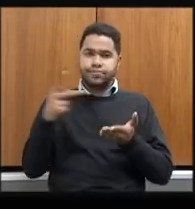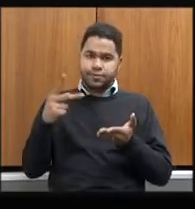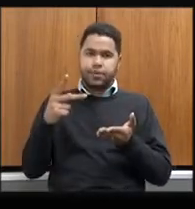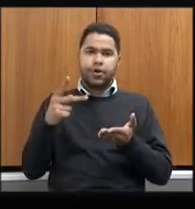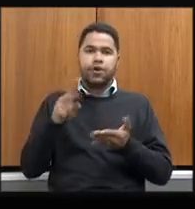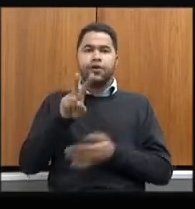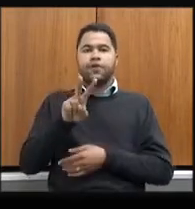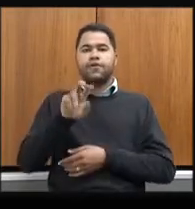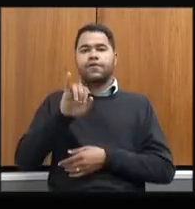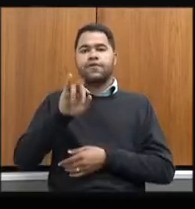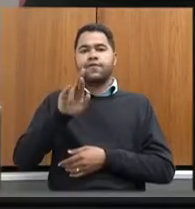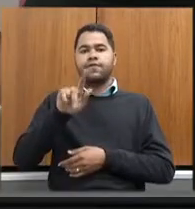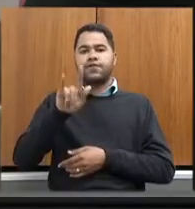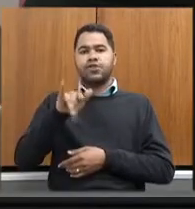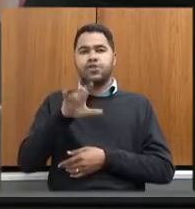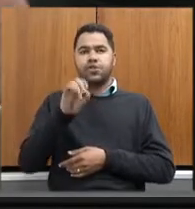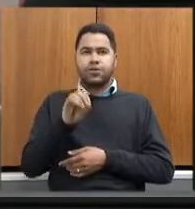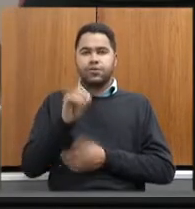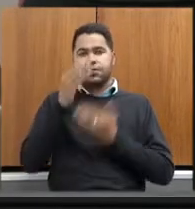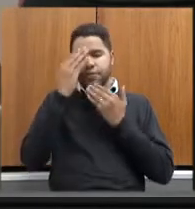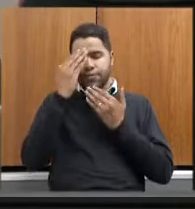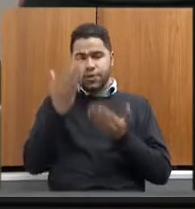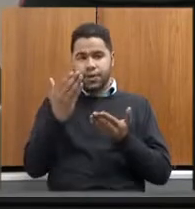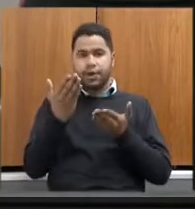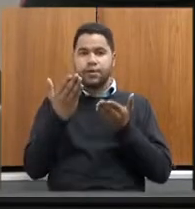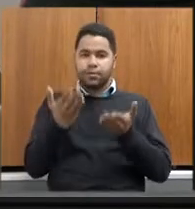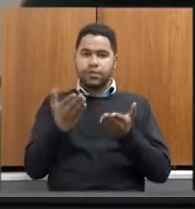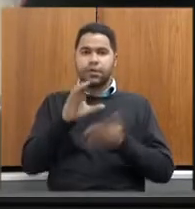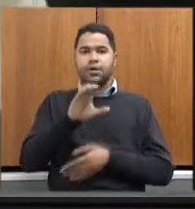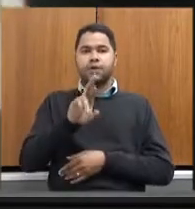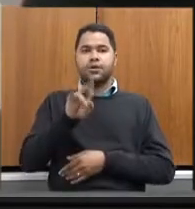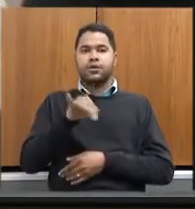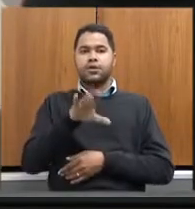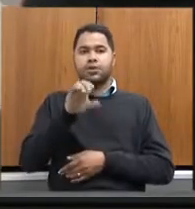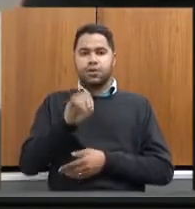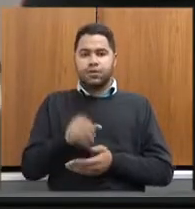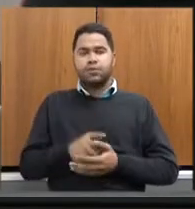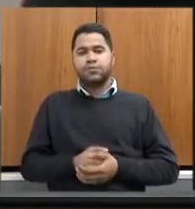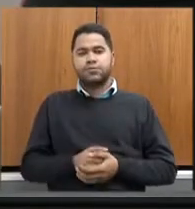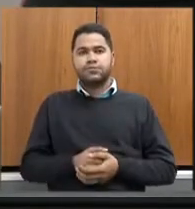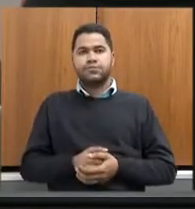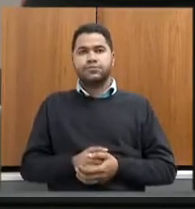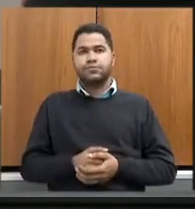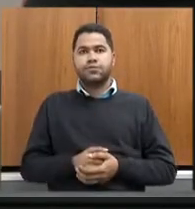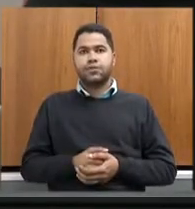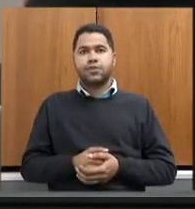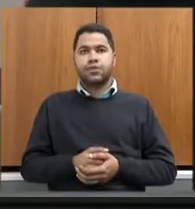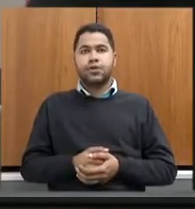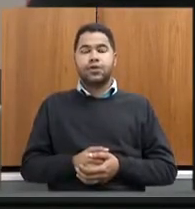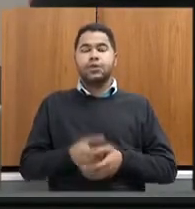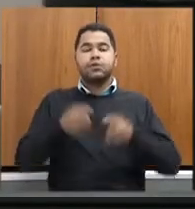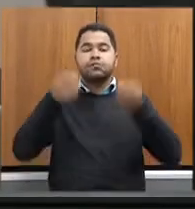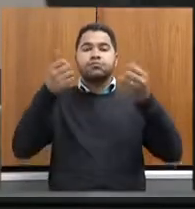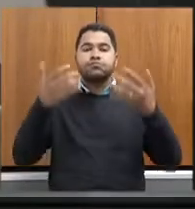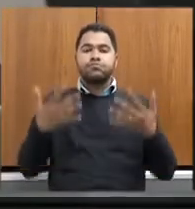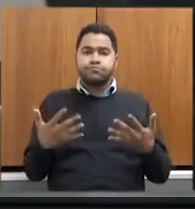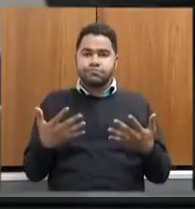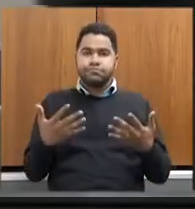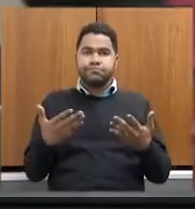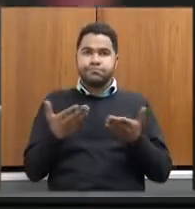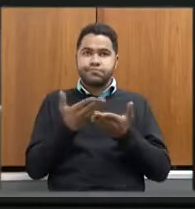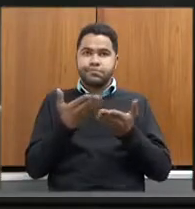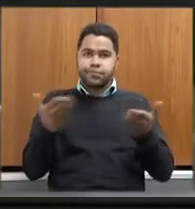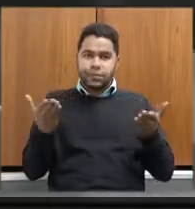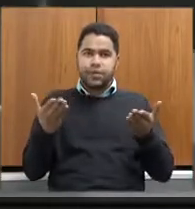do Deputado Ulysses Guimarães Obrigado dos Santos Silveira apenas à guisa de esclarecimento aqui pelos